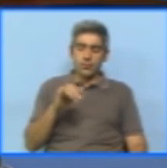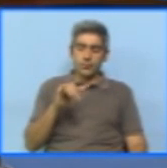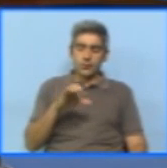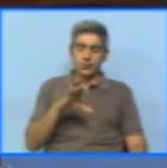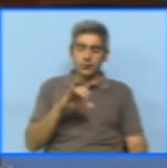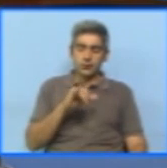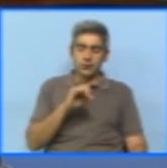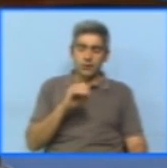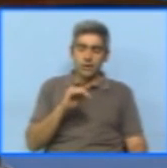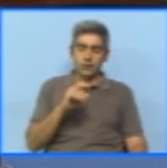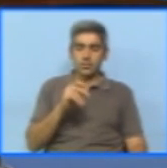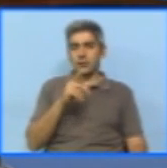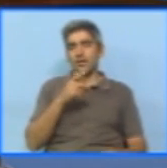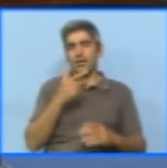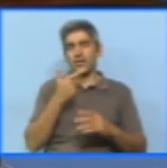escondido.